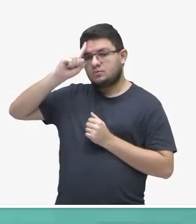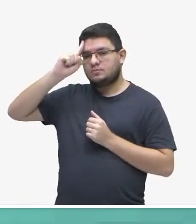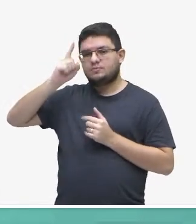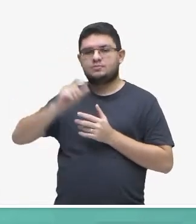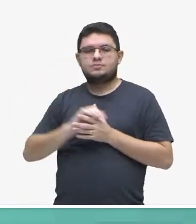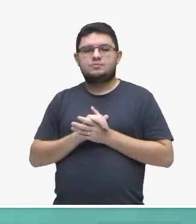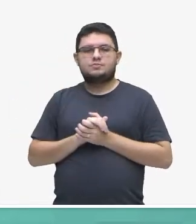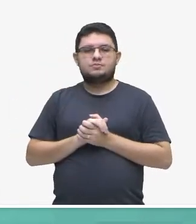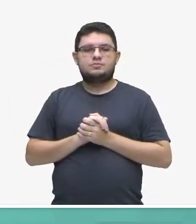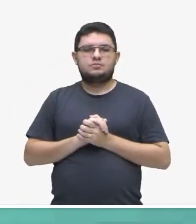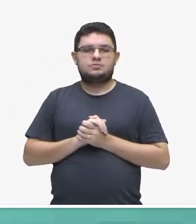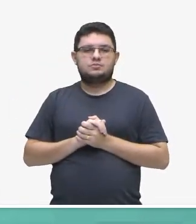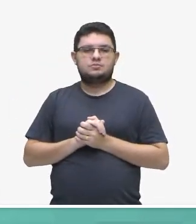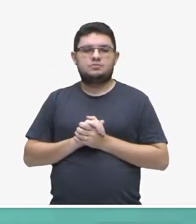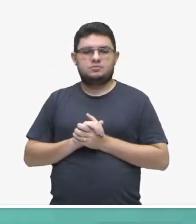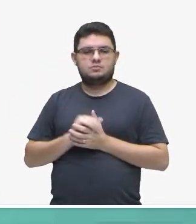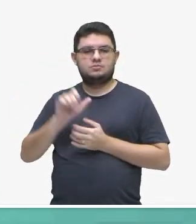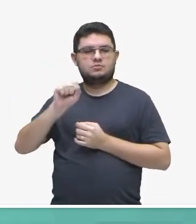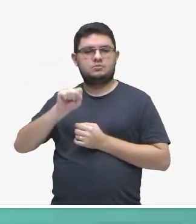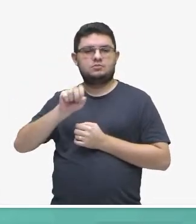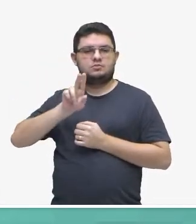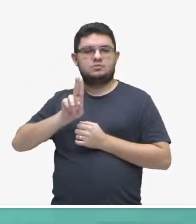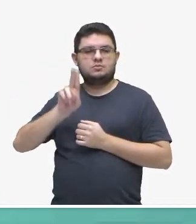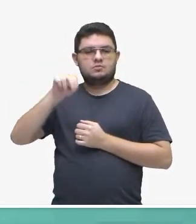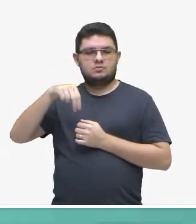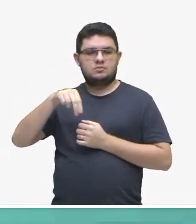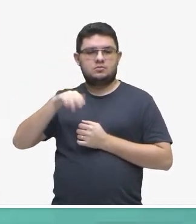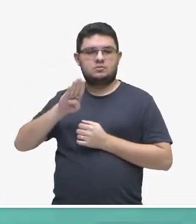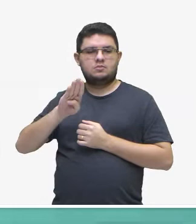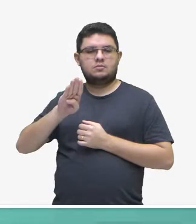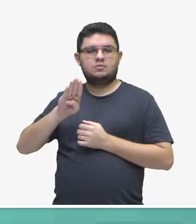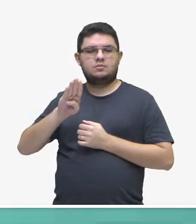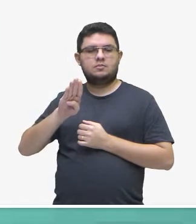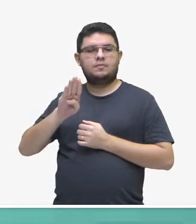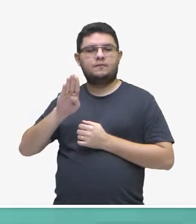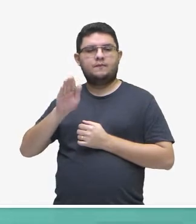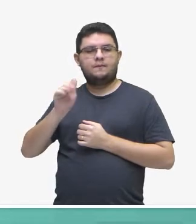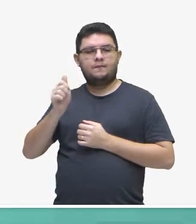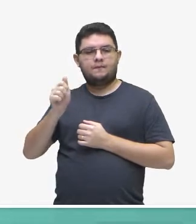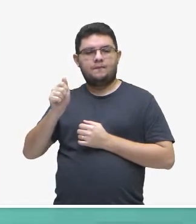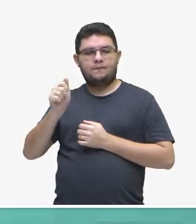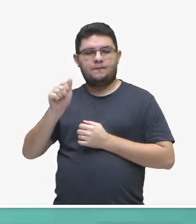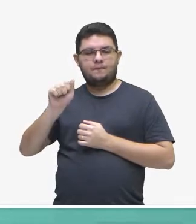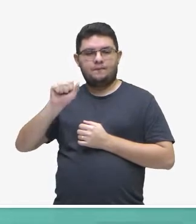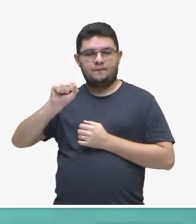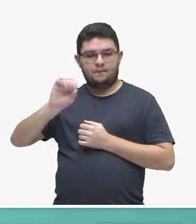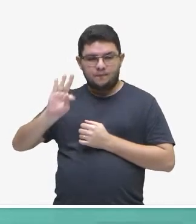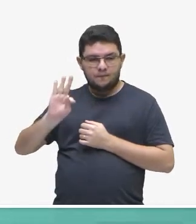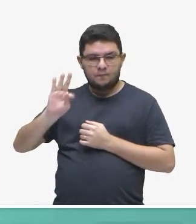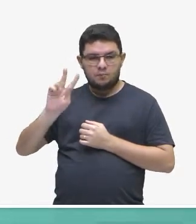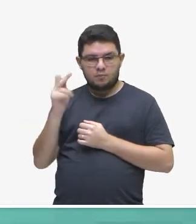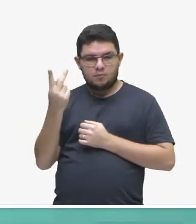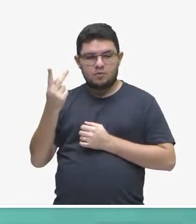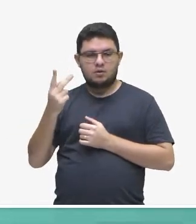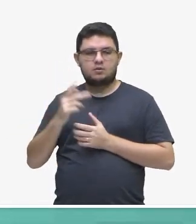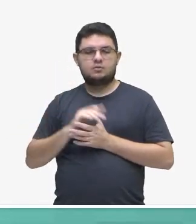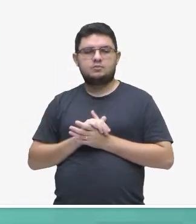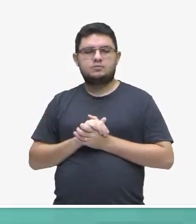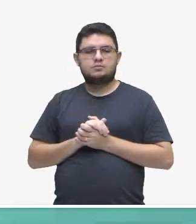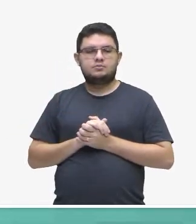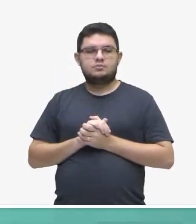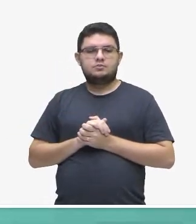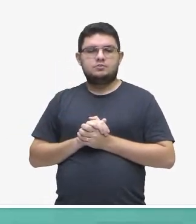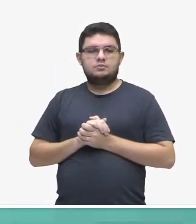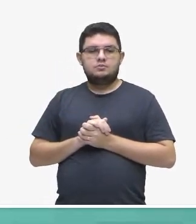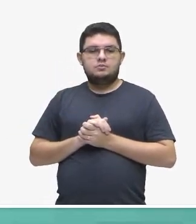né? Sunbath, que seria, né, ficar exposto ao sol, ou ao pé da letra, essa expressão quer